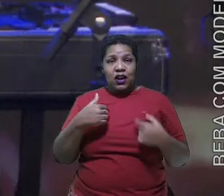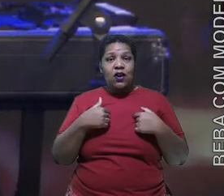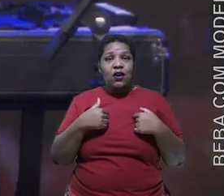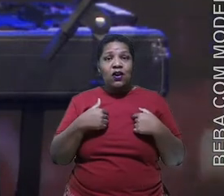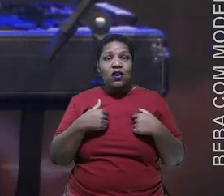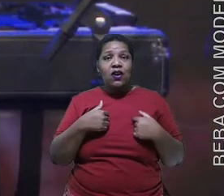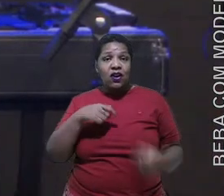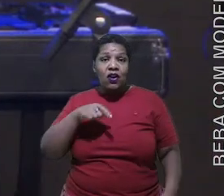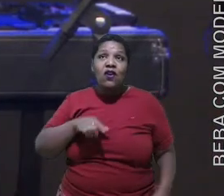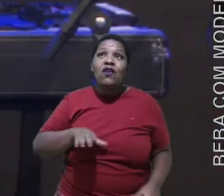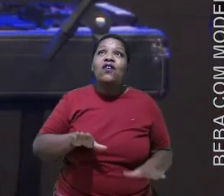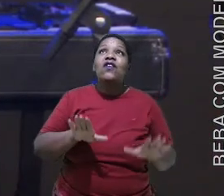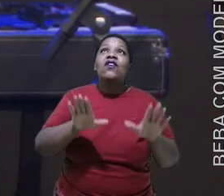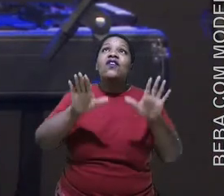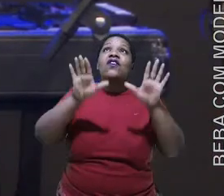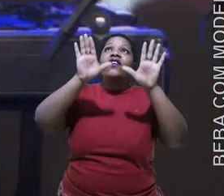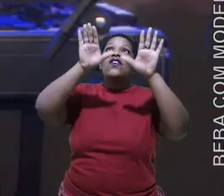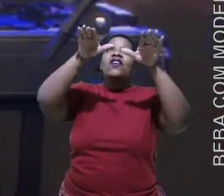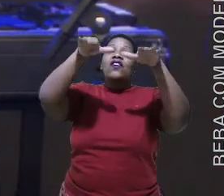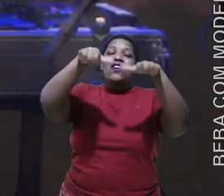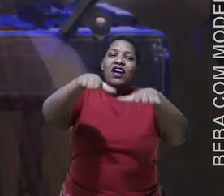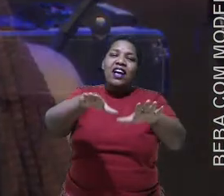E aí